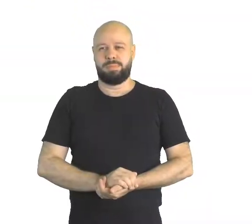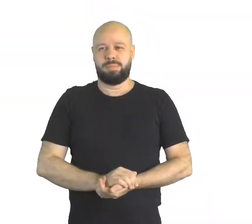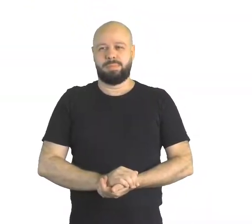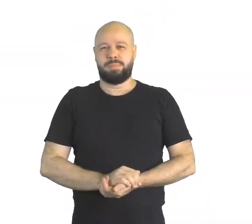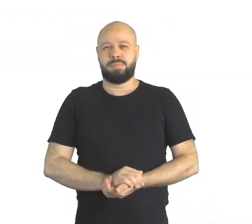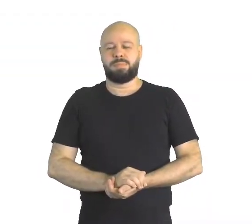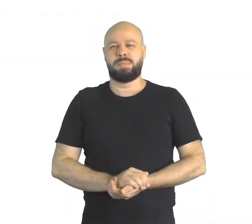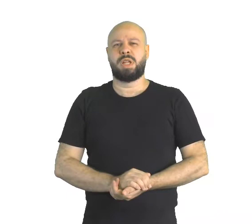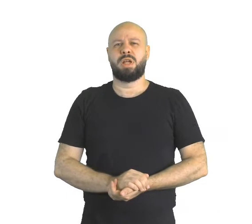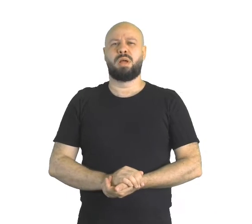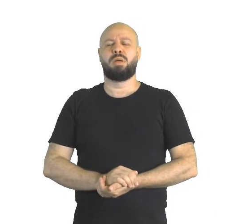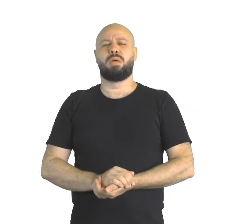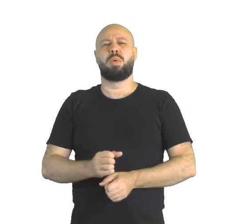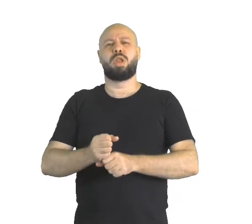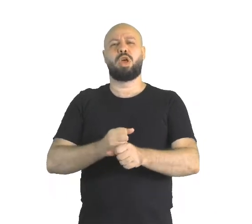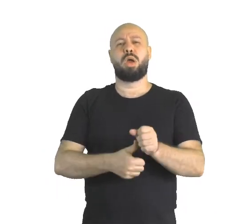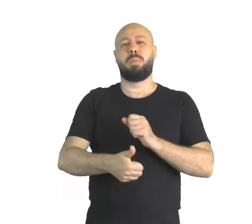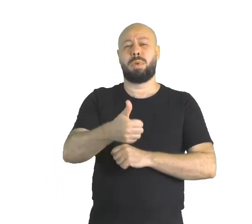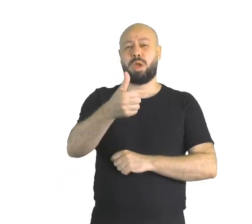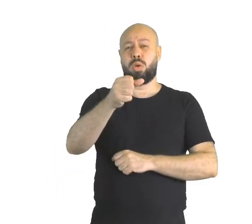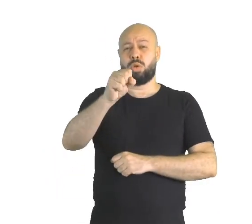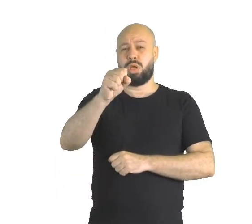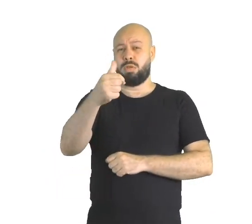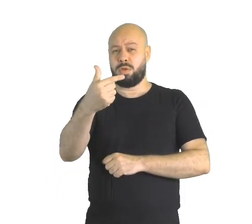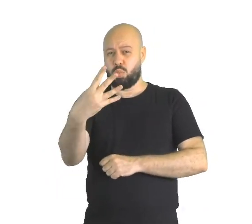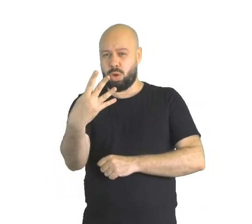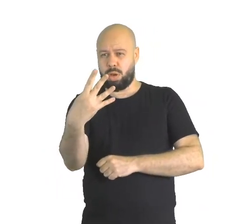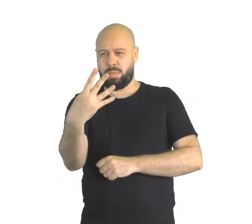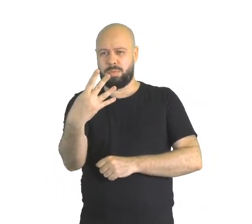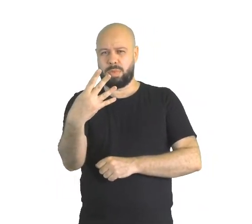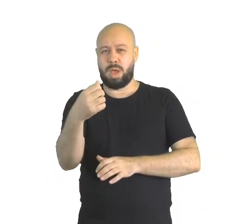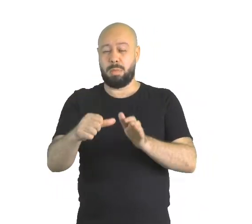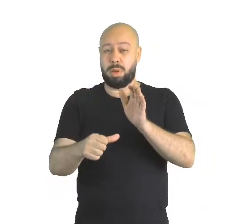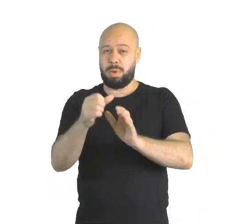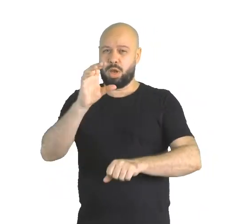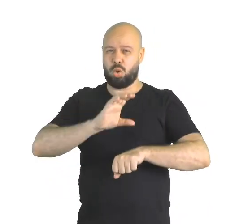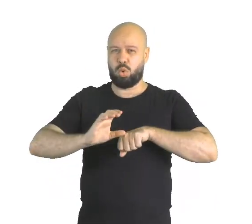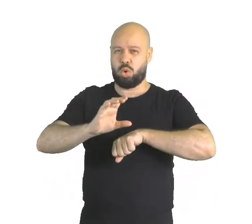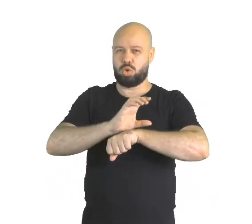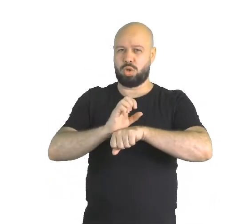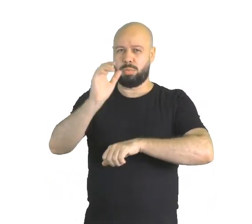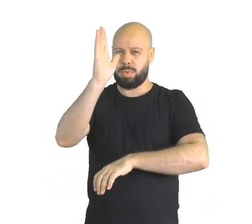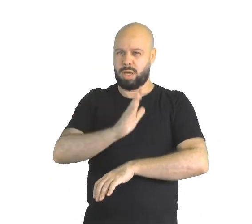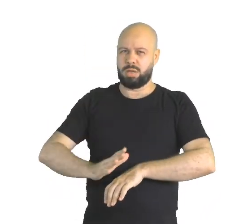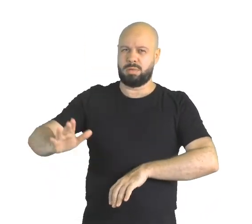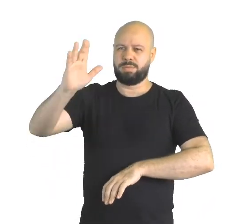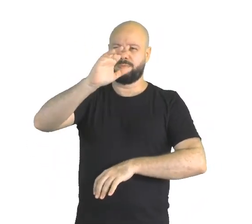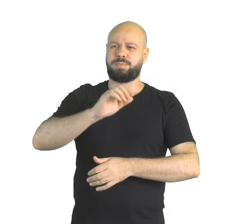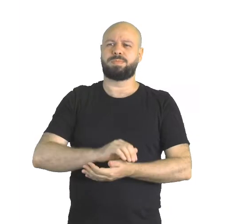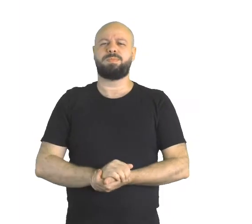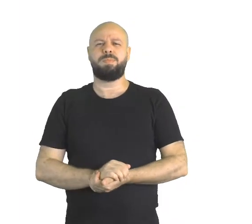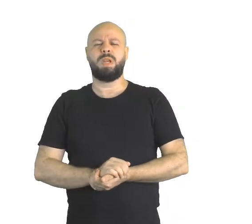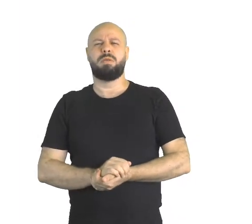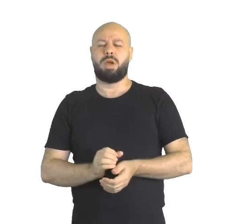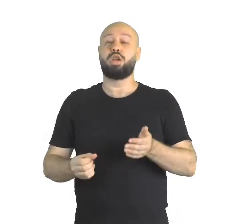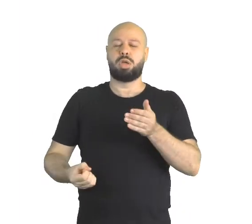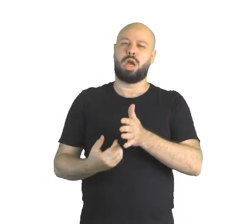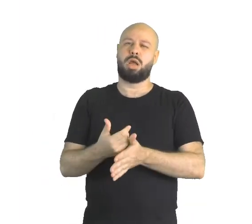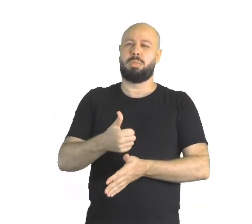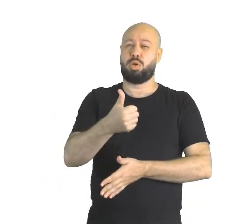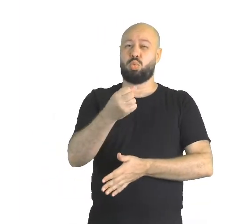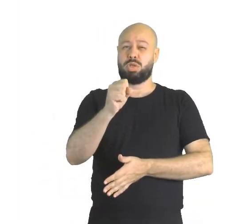Em 1824, na nossa primeira Constituição, a nossa primeira Constituição foi criada em